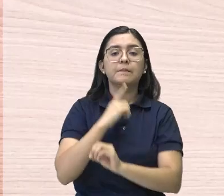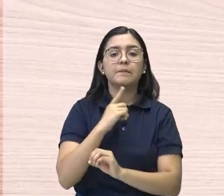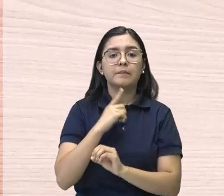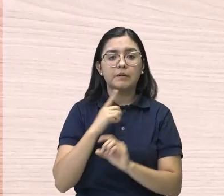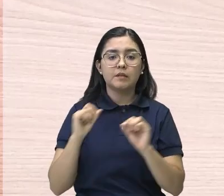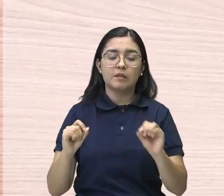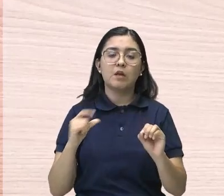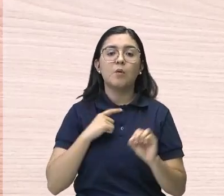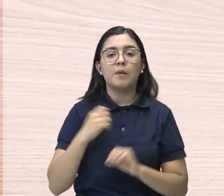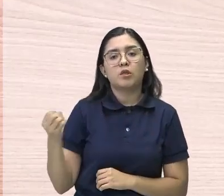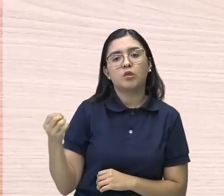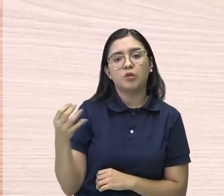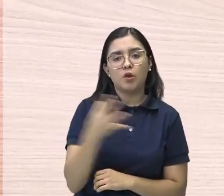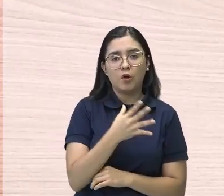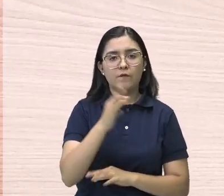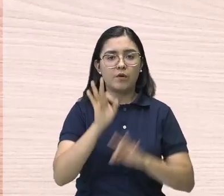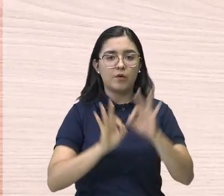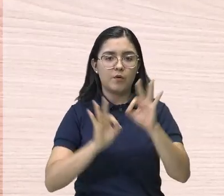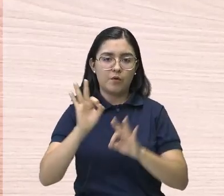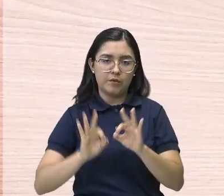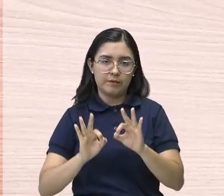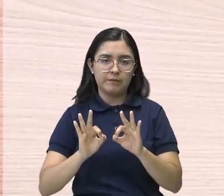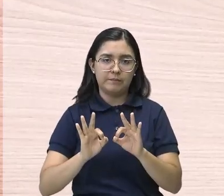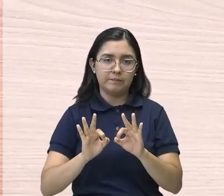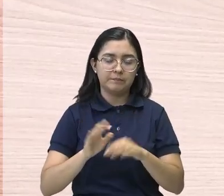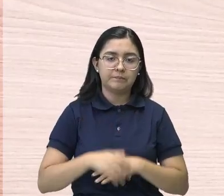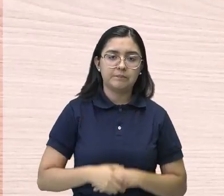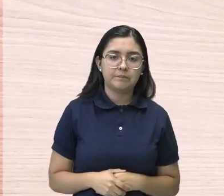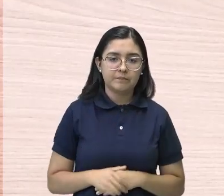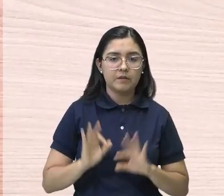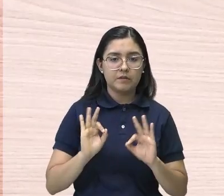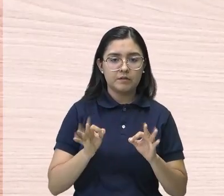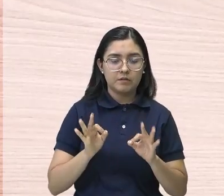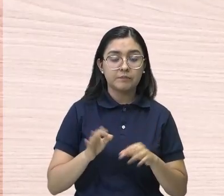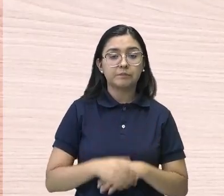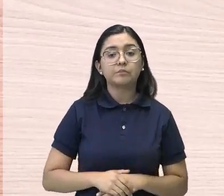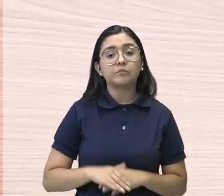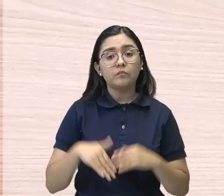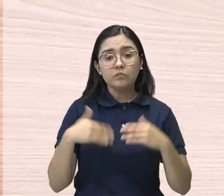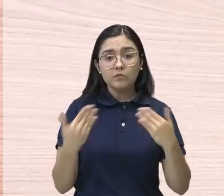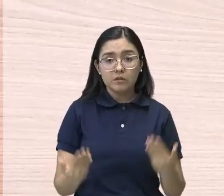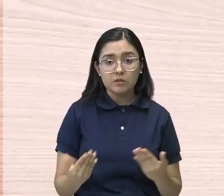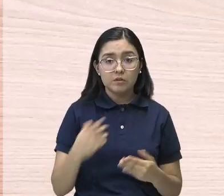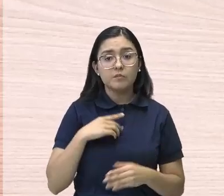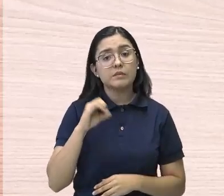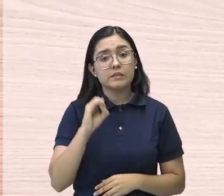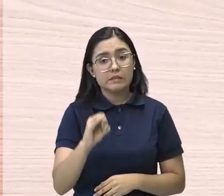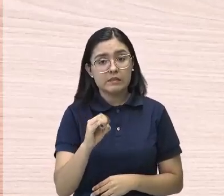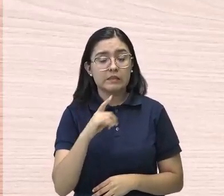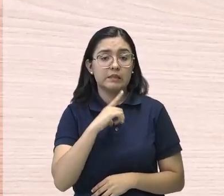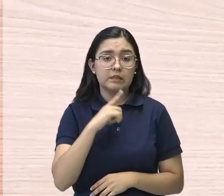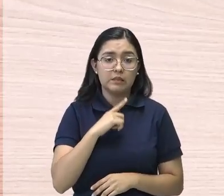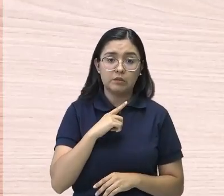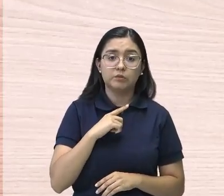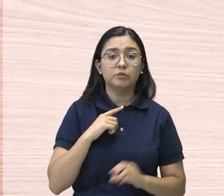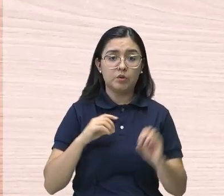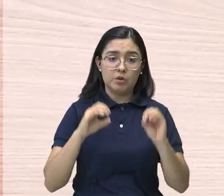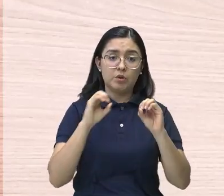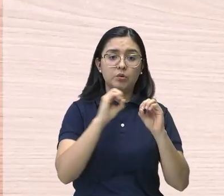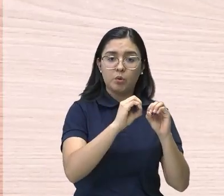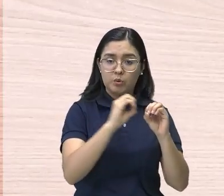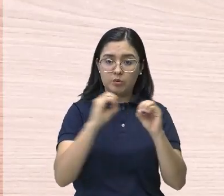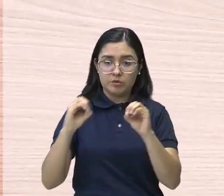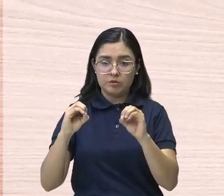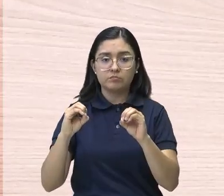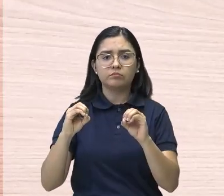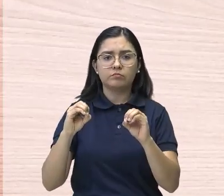uma combinação diferente, ok? Então, quando possuímos todas as